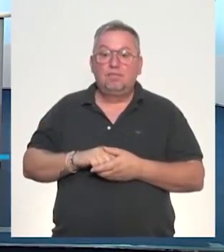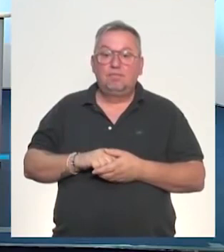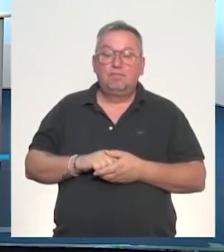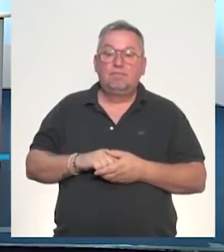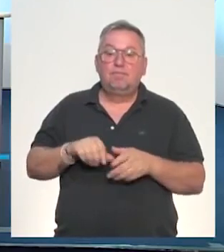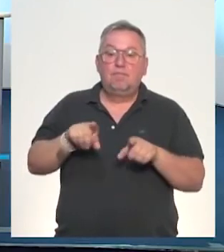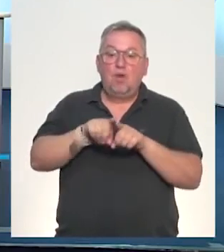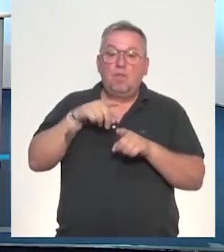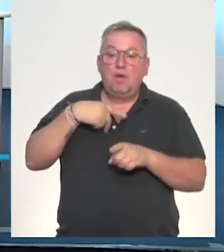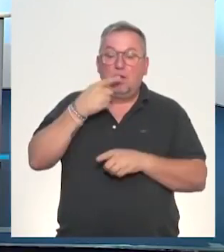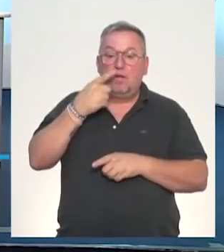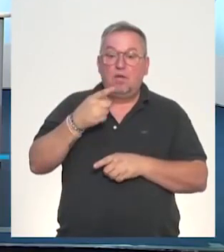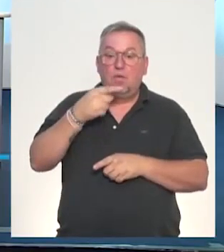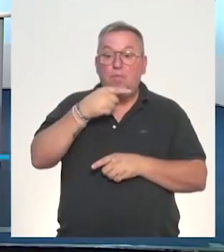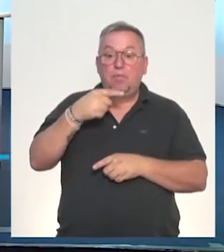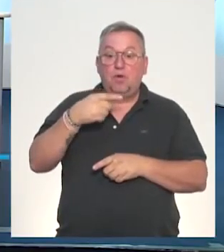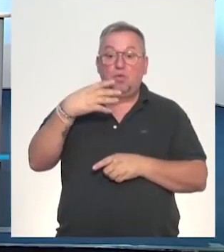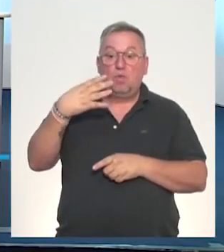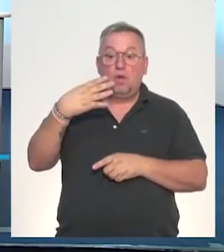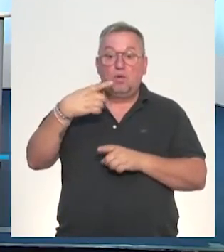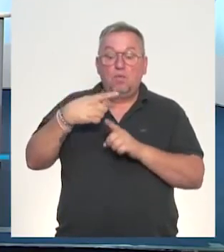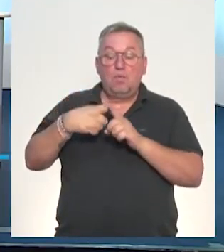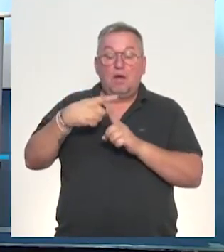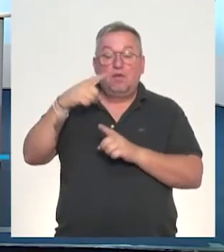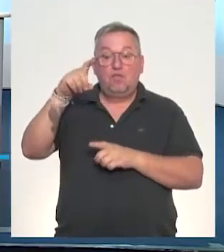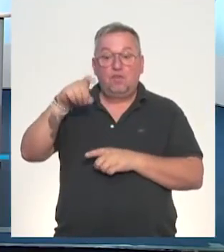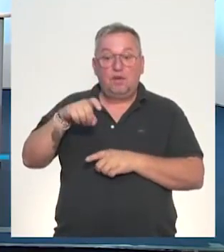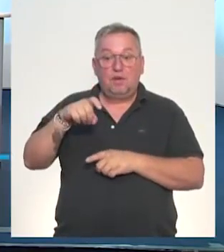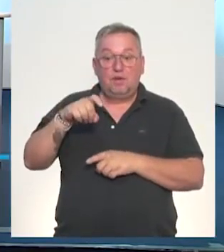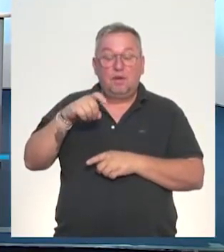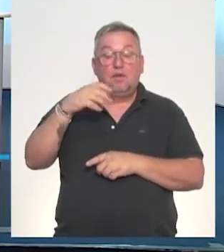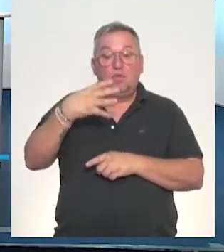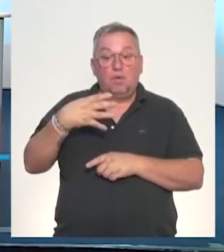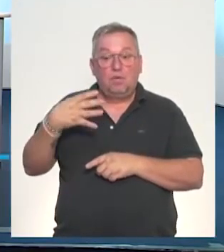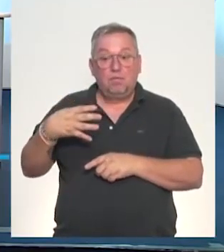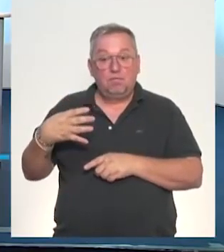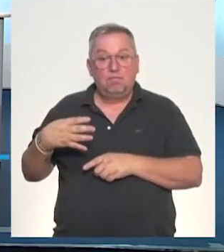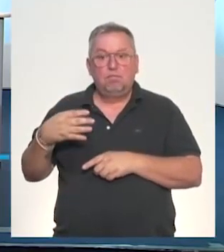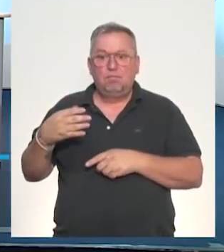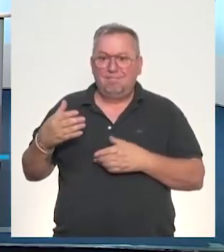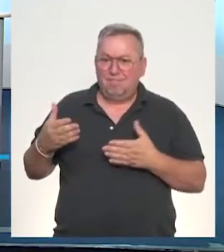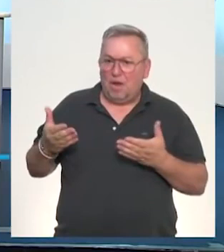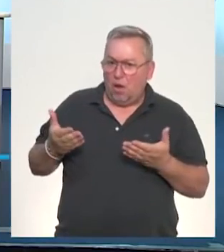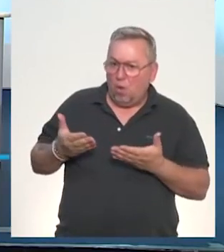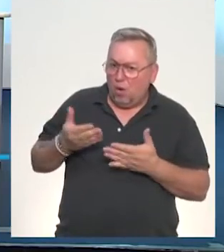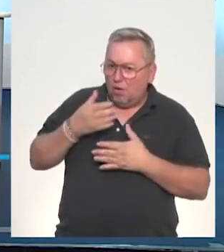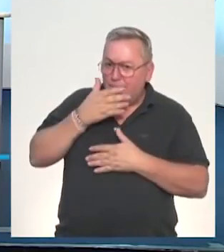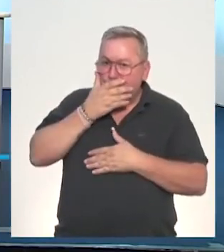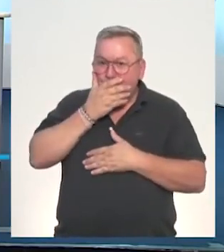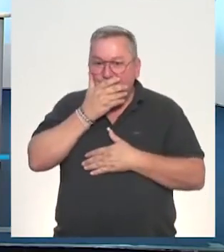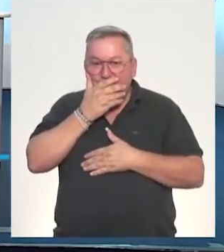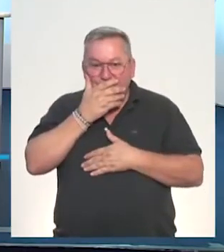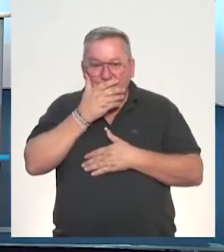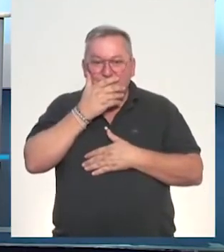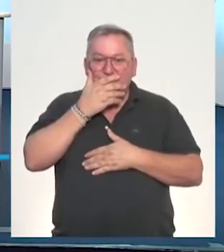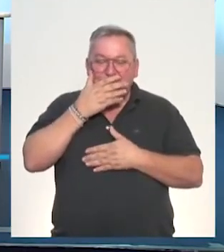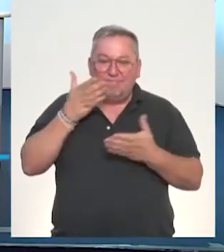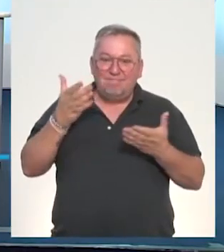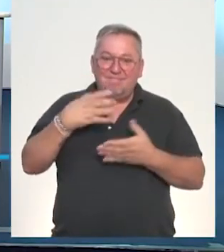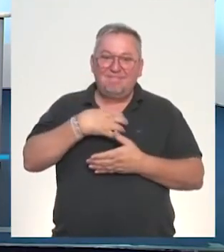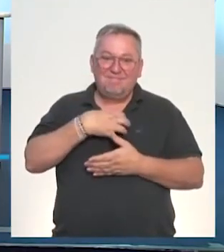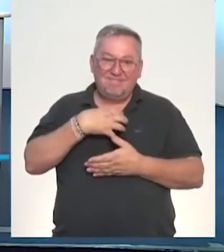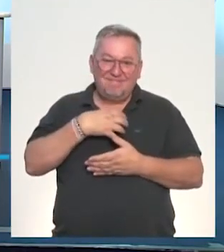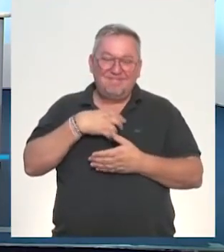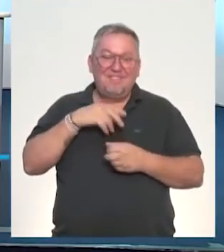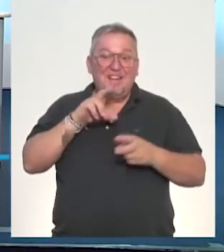Alejandro e a Rebeca estão dizendo menos 4 mais X e de 4 em 4. E agora? É legal, né? Mas ele estava sentindo falta